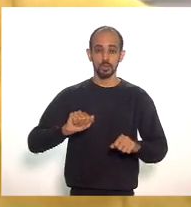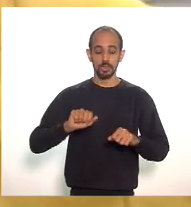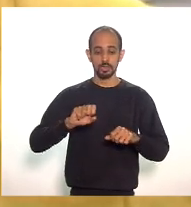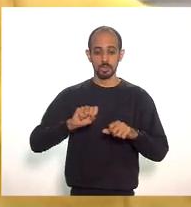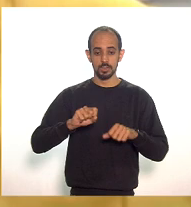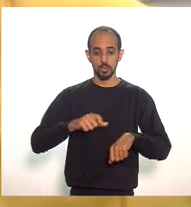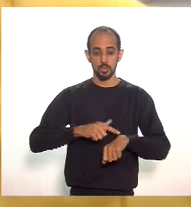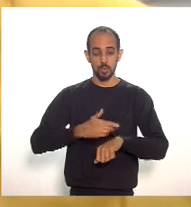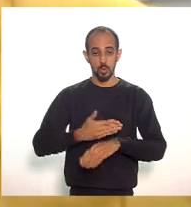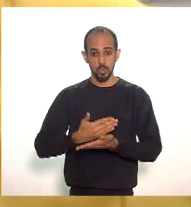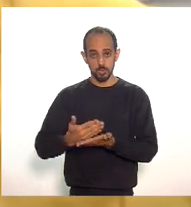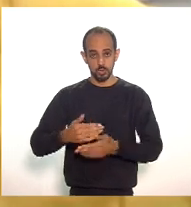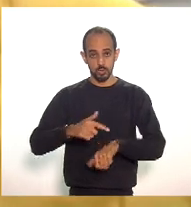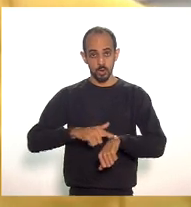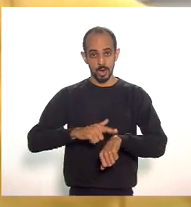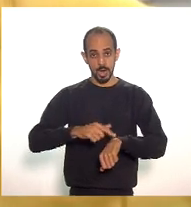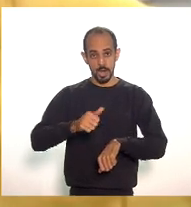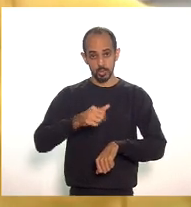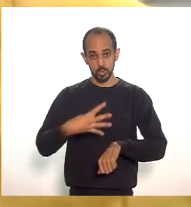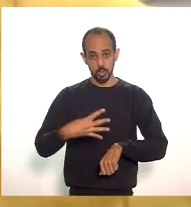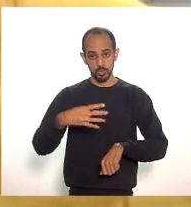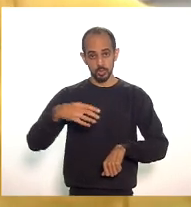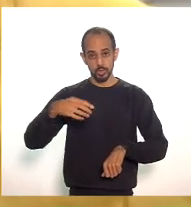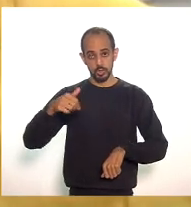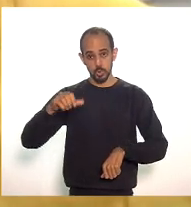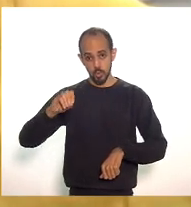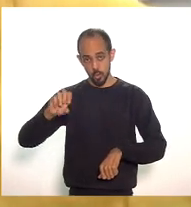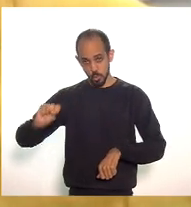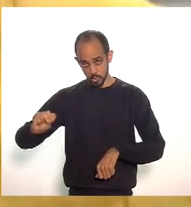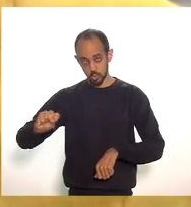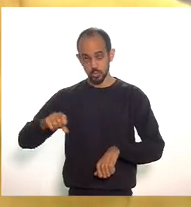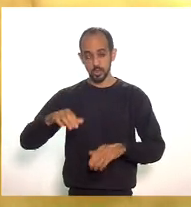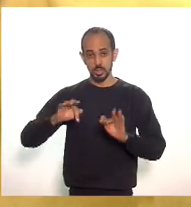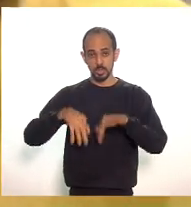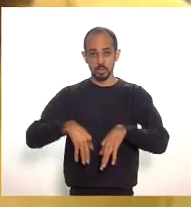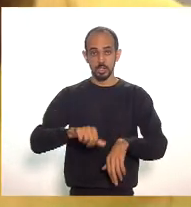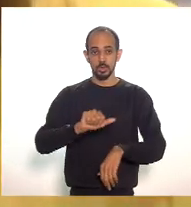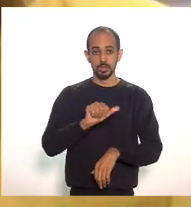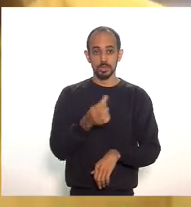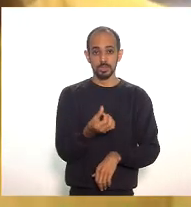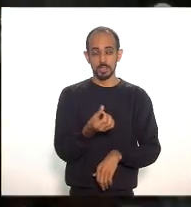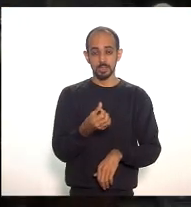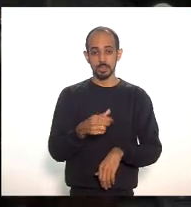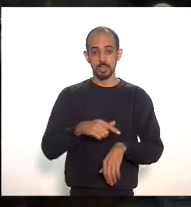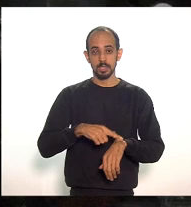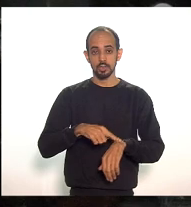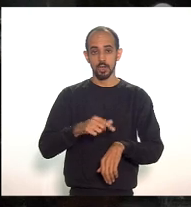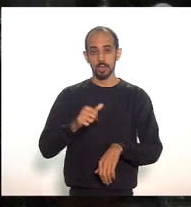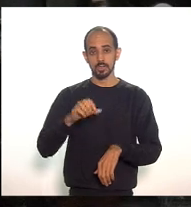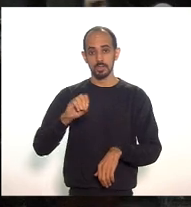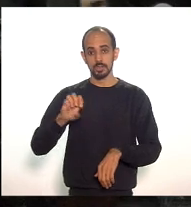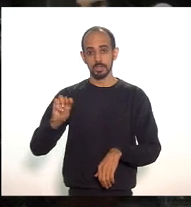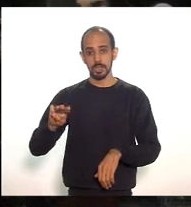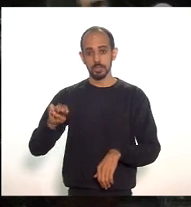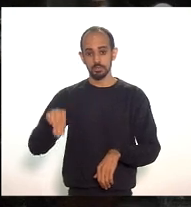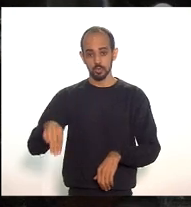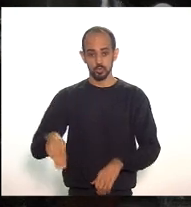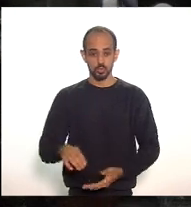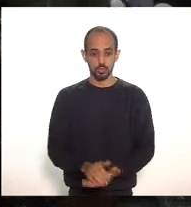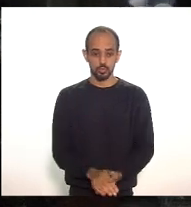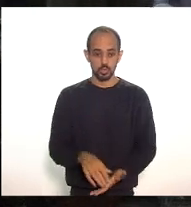iniciadas 14:08 encerrou seus 16:13 Bíblia aprovada a proposta